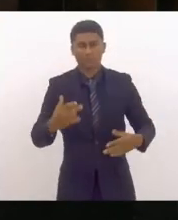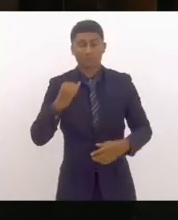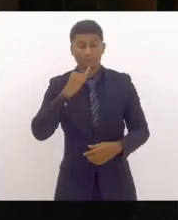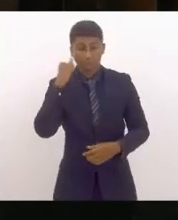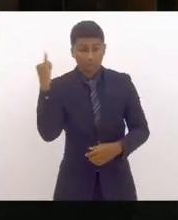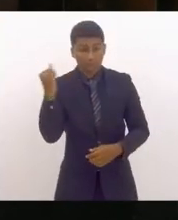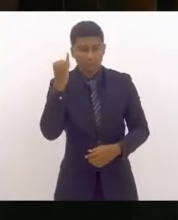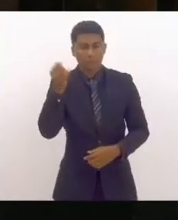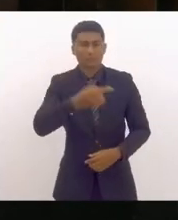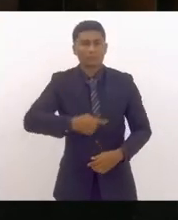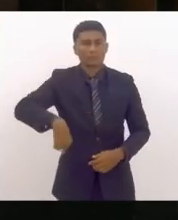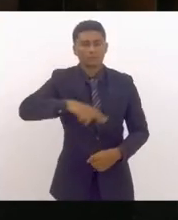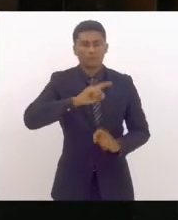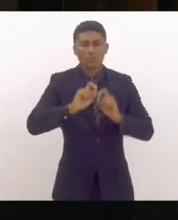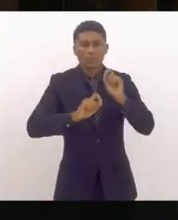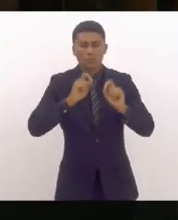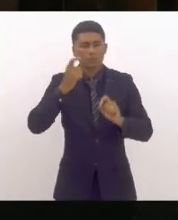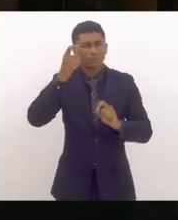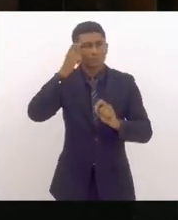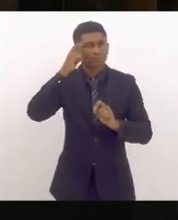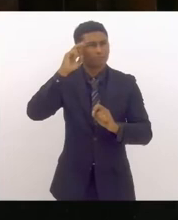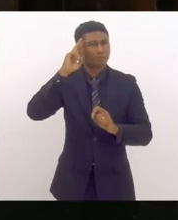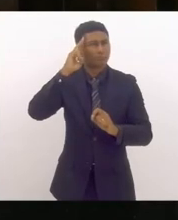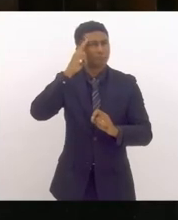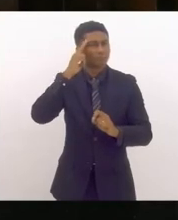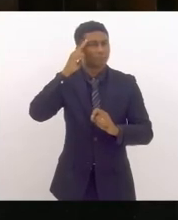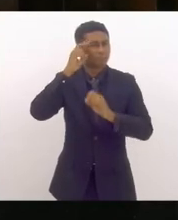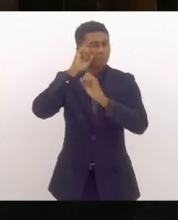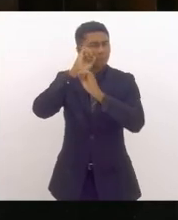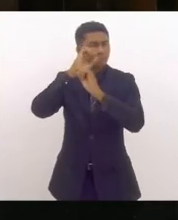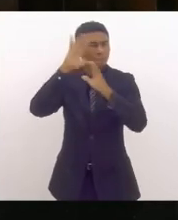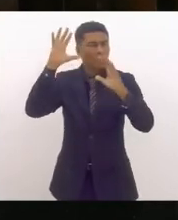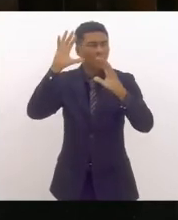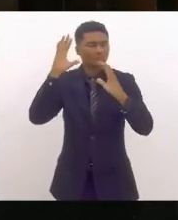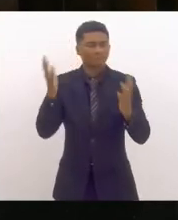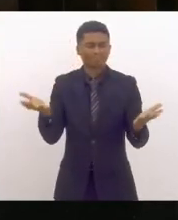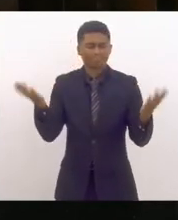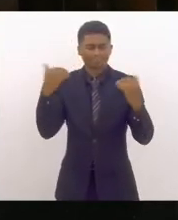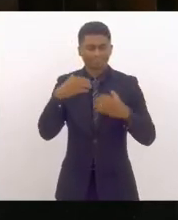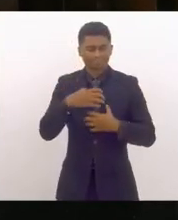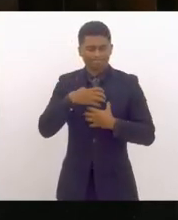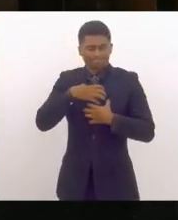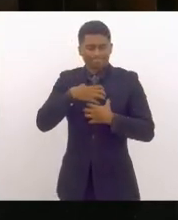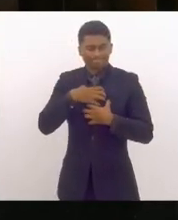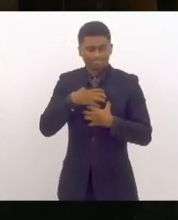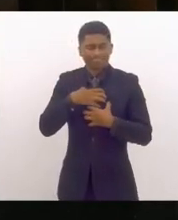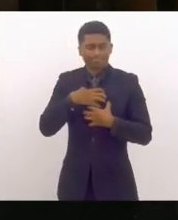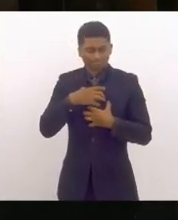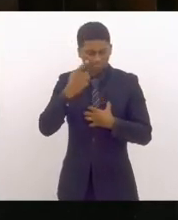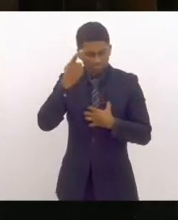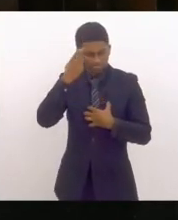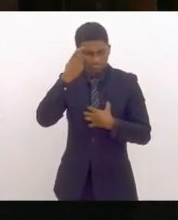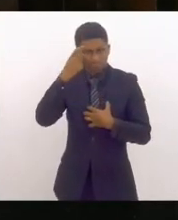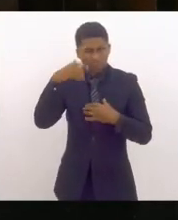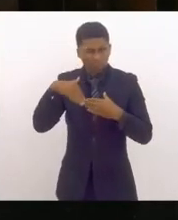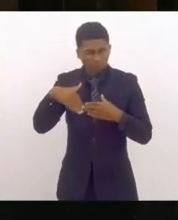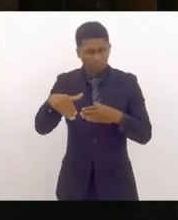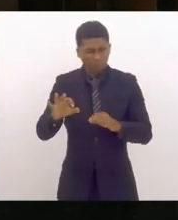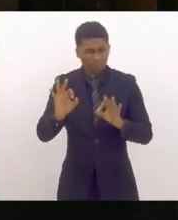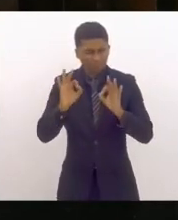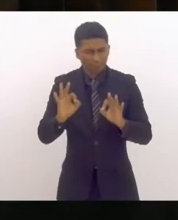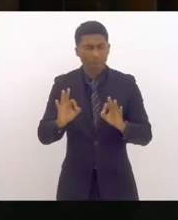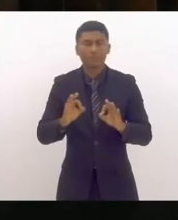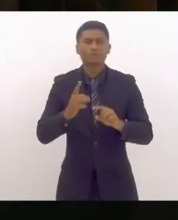ideia firme e que seja construtiva e para que os destinos desta